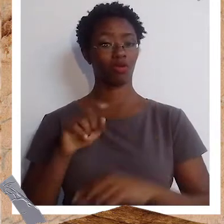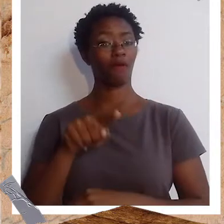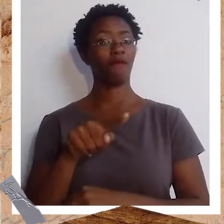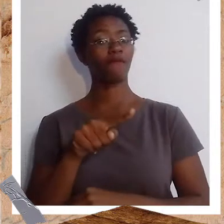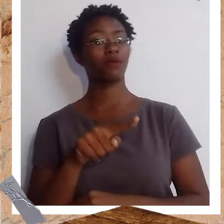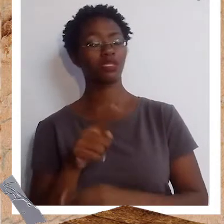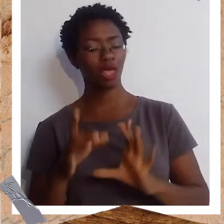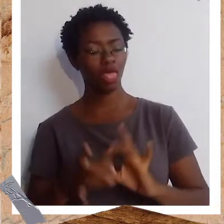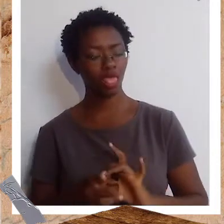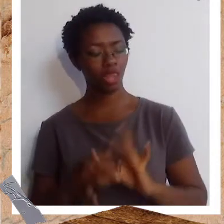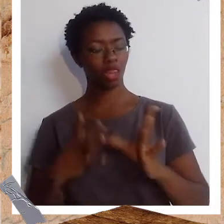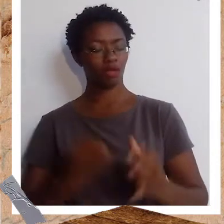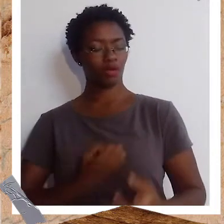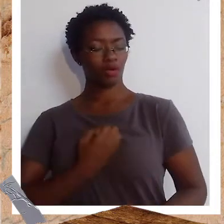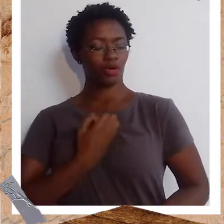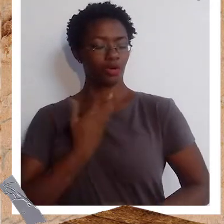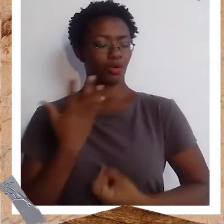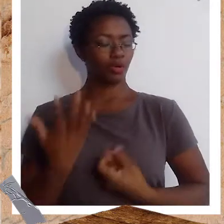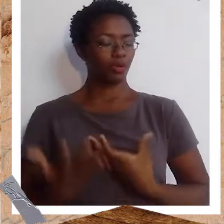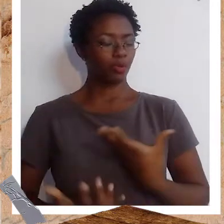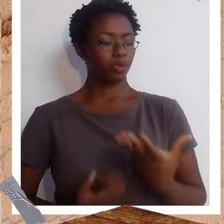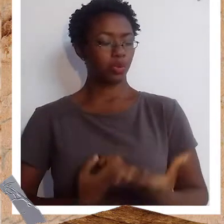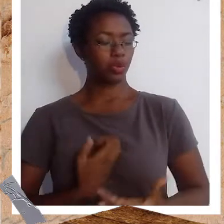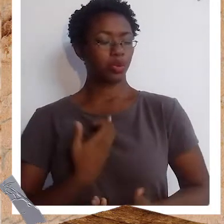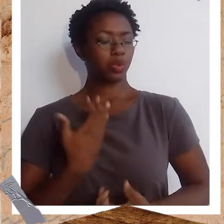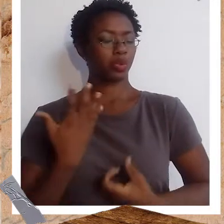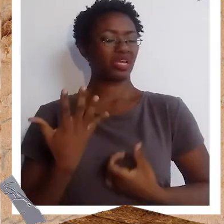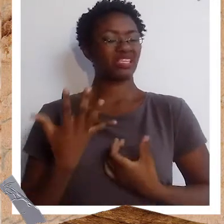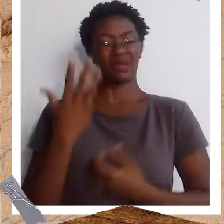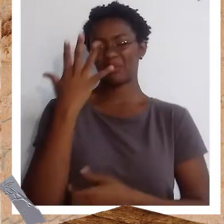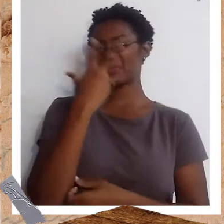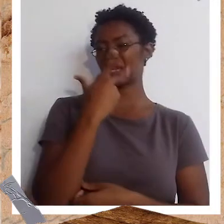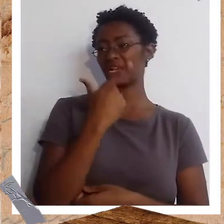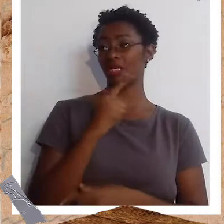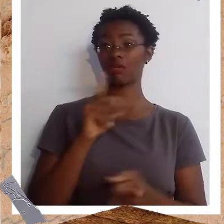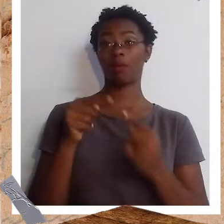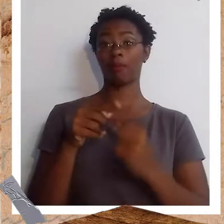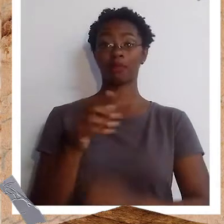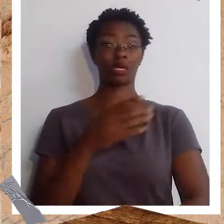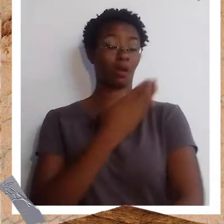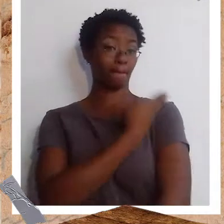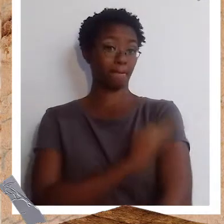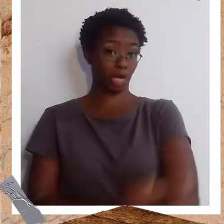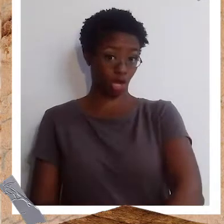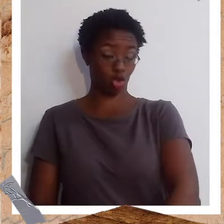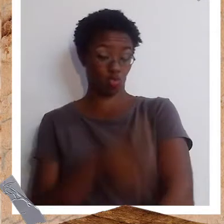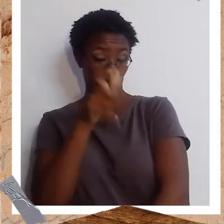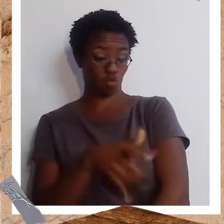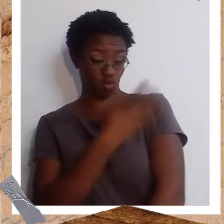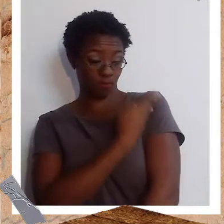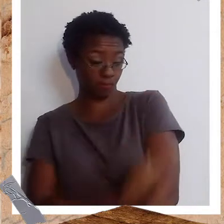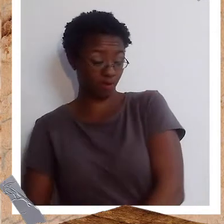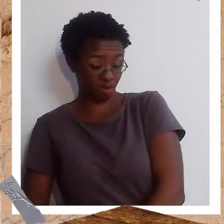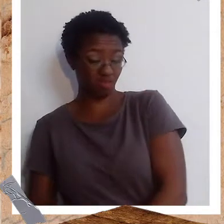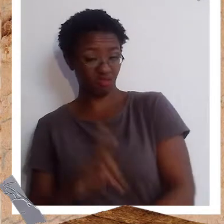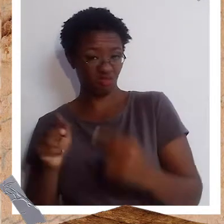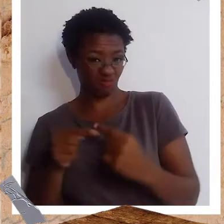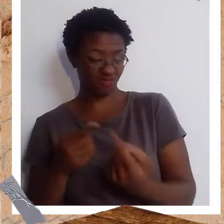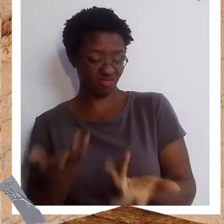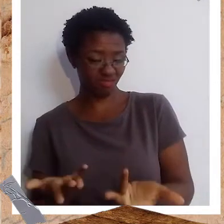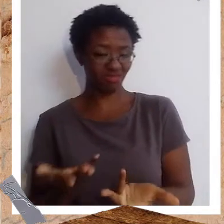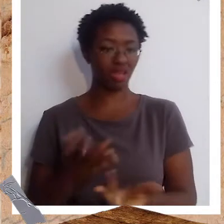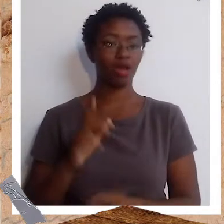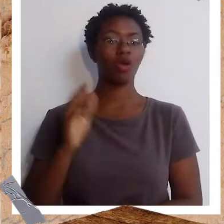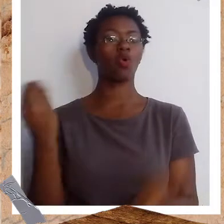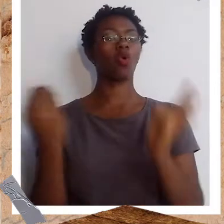deixa a poesia, a beleza, enfim, coisas que são dadas à branquitude, né? Você coloca isso na